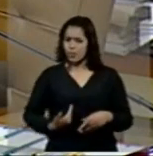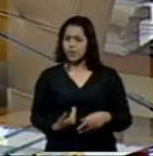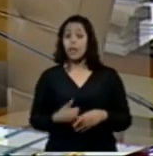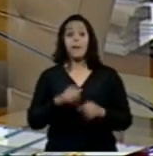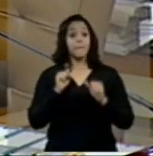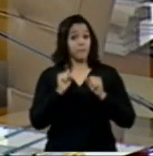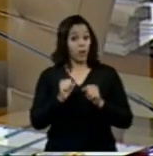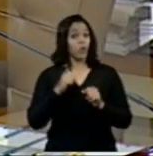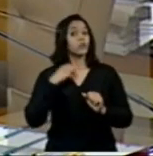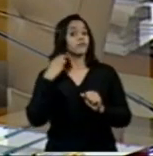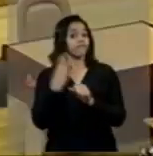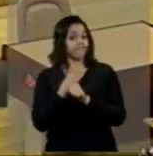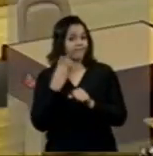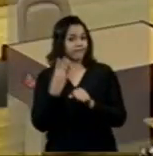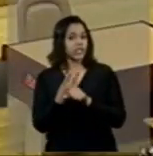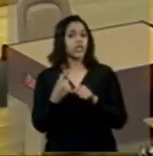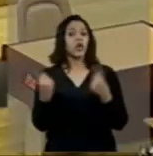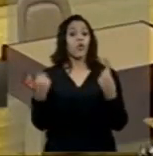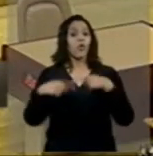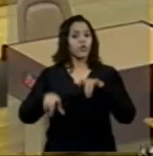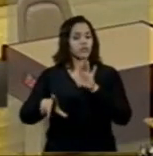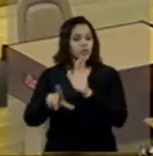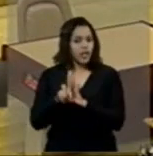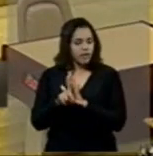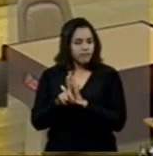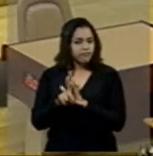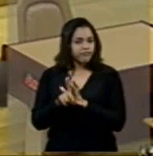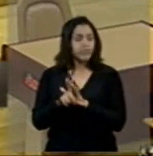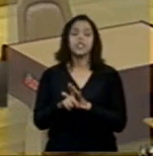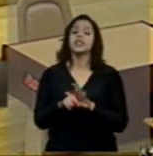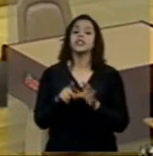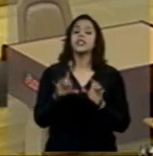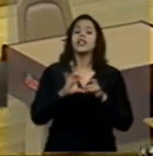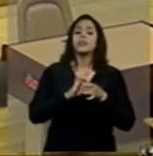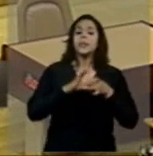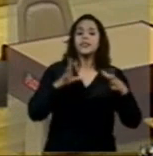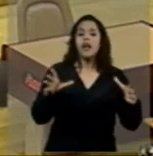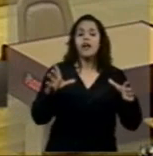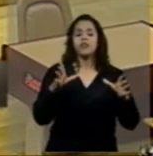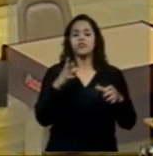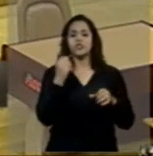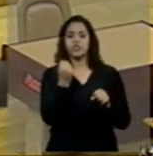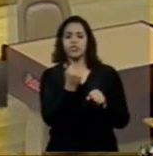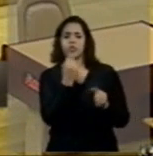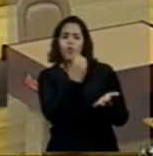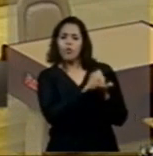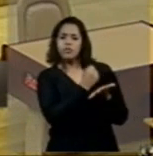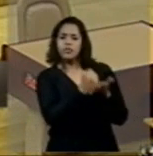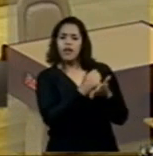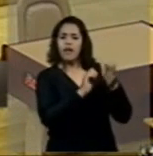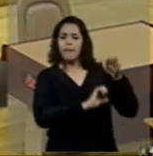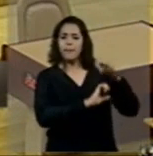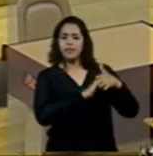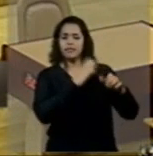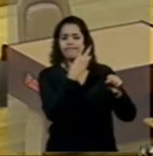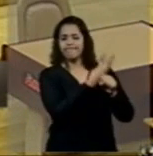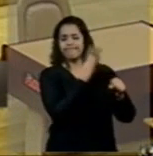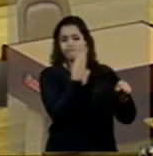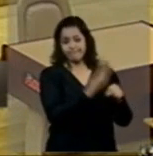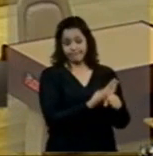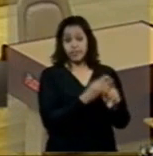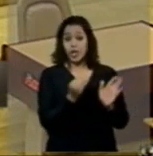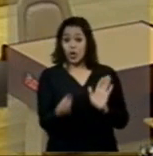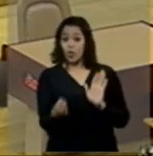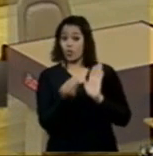de terceirização e sua ilicitude, controvérsia sobre a liberdade de terceirização, fixação de parâmetros